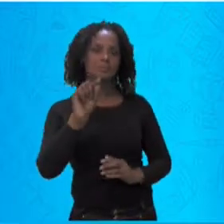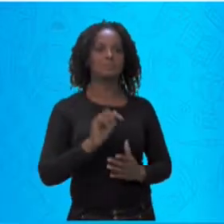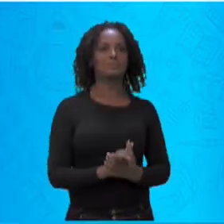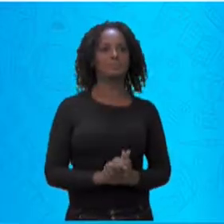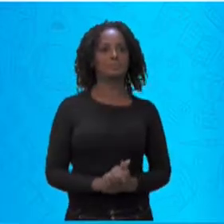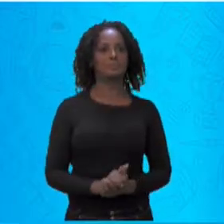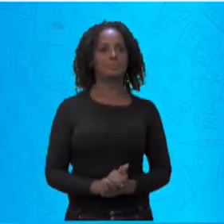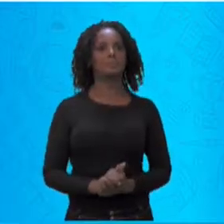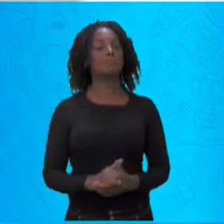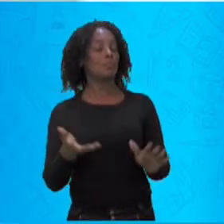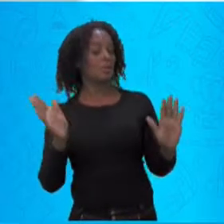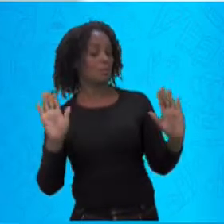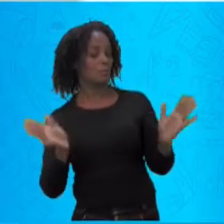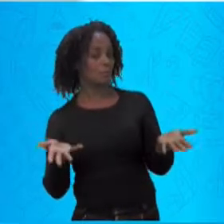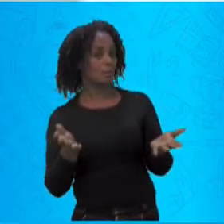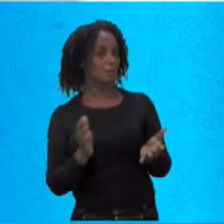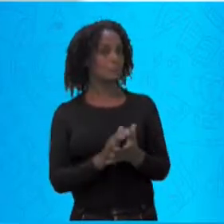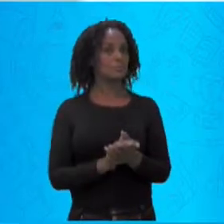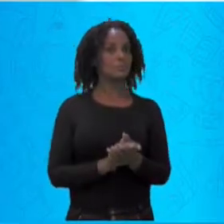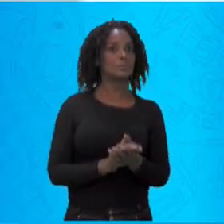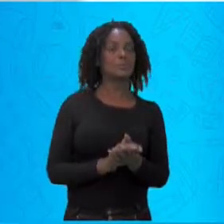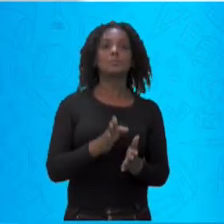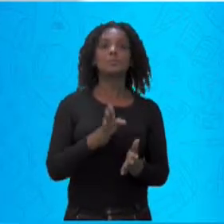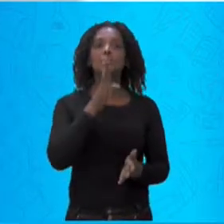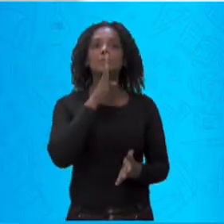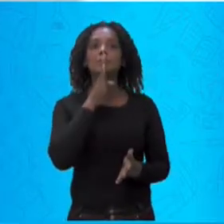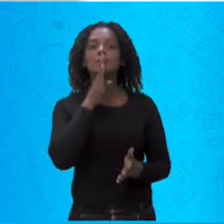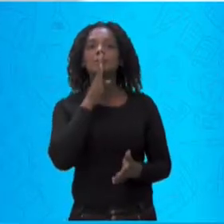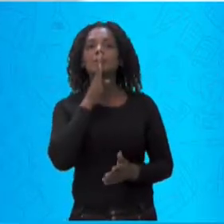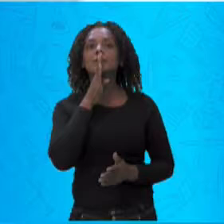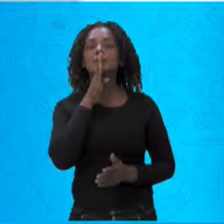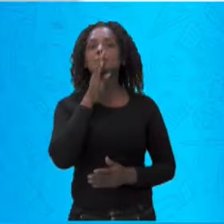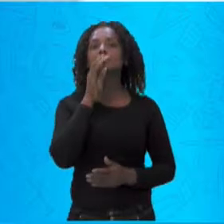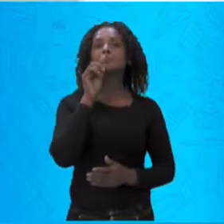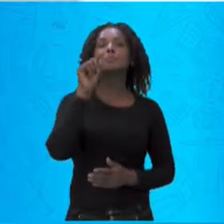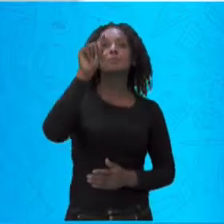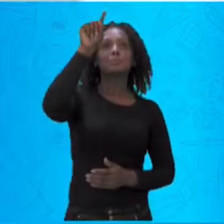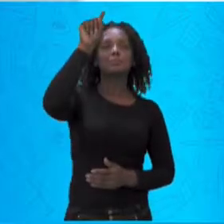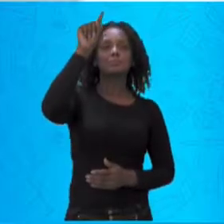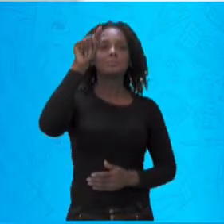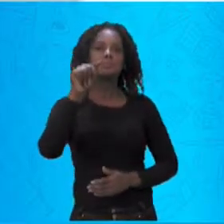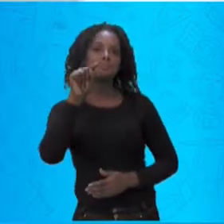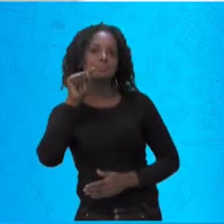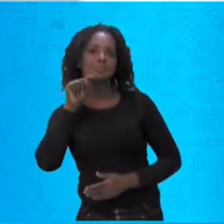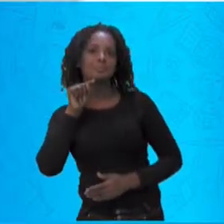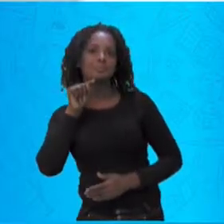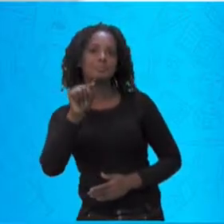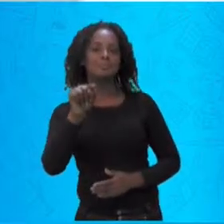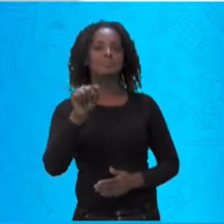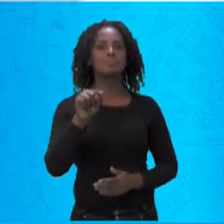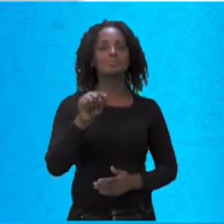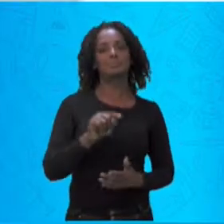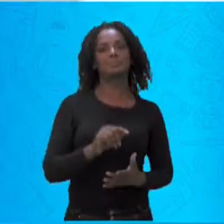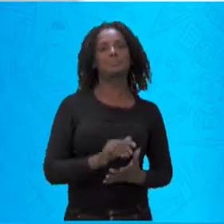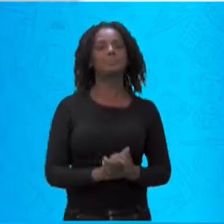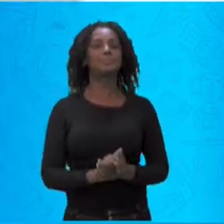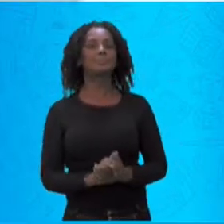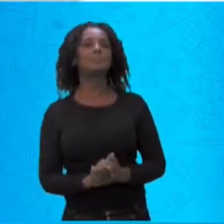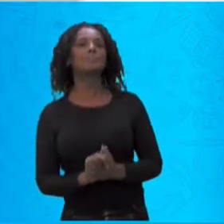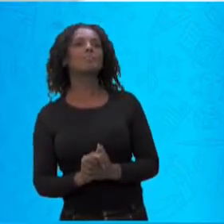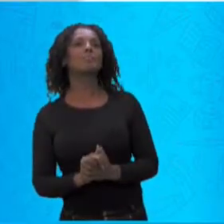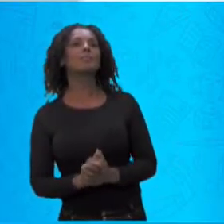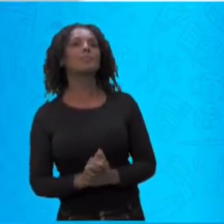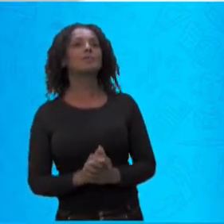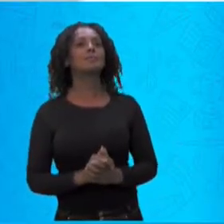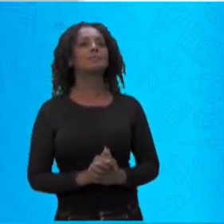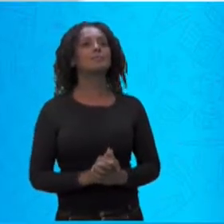interrogação. Agora, nós vamos conhecer o ponto de exclamação. Esse é o ponto de